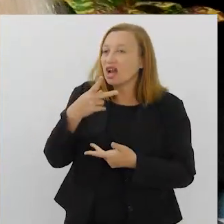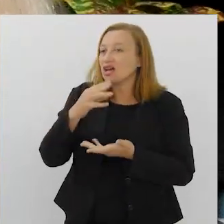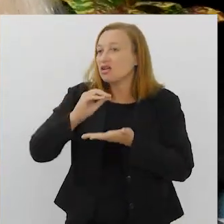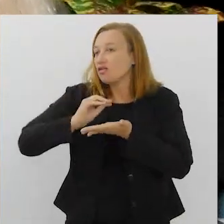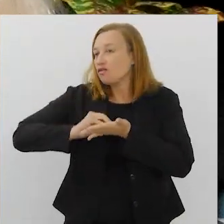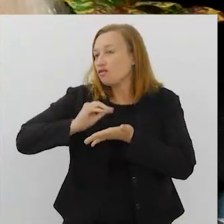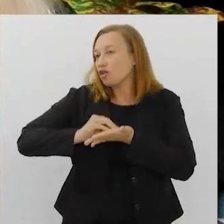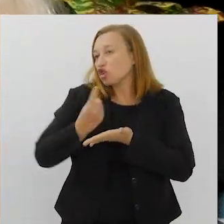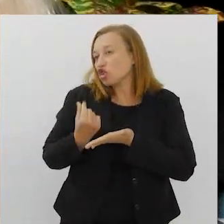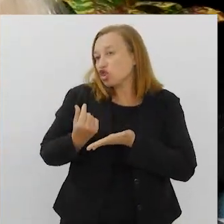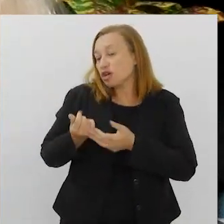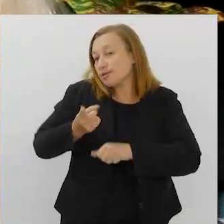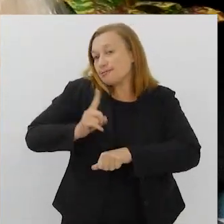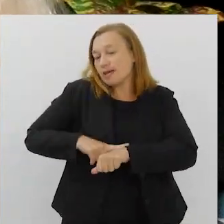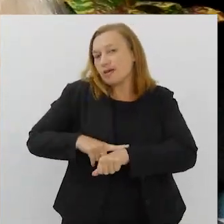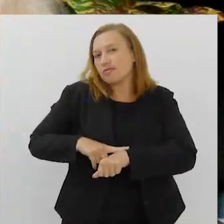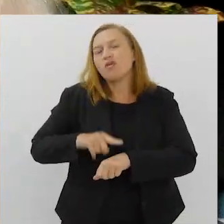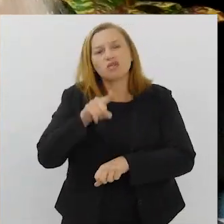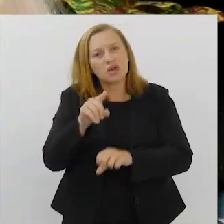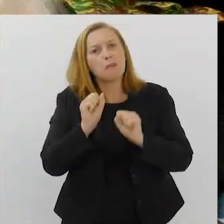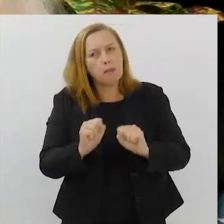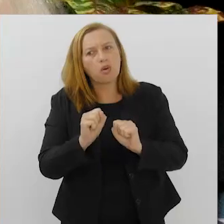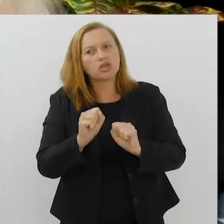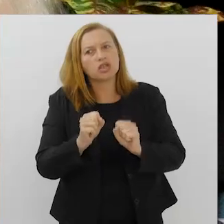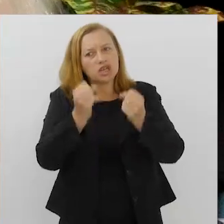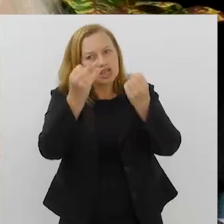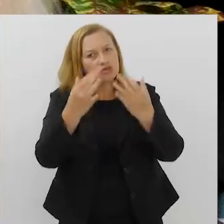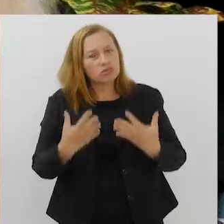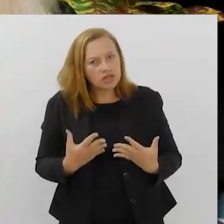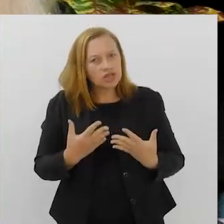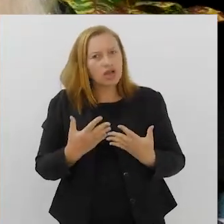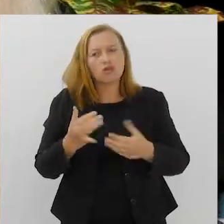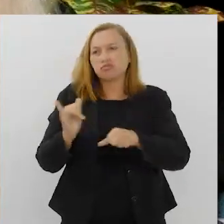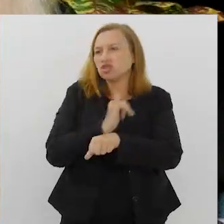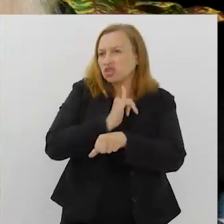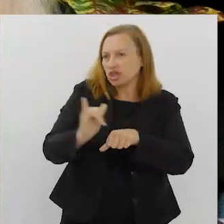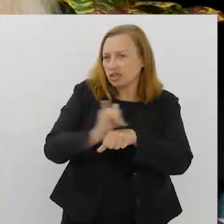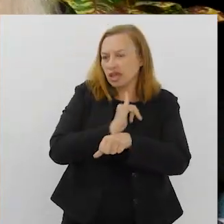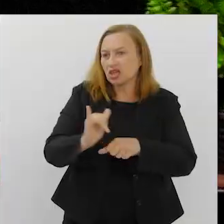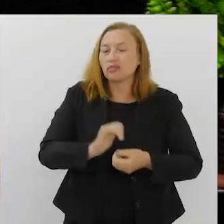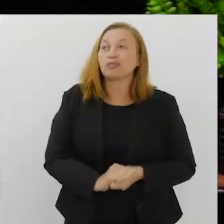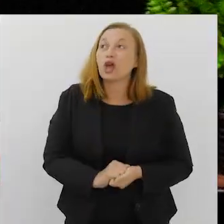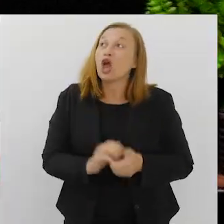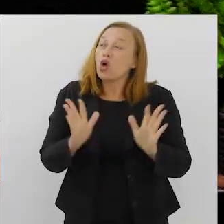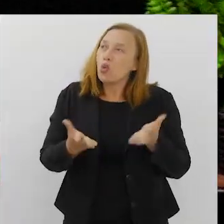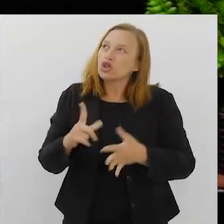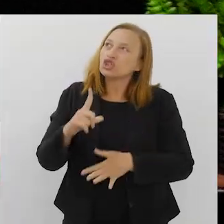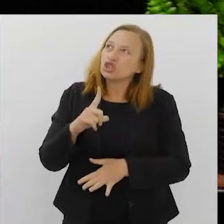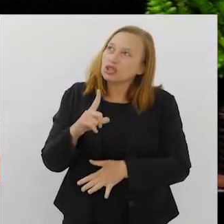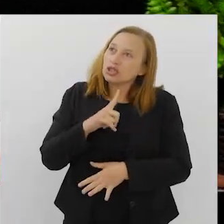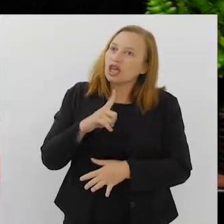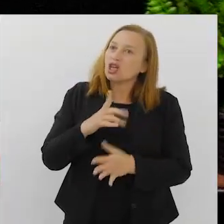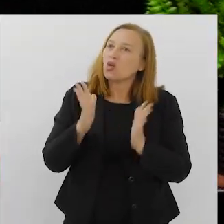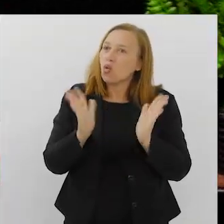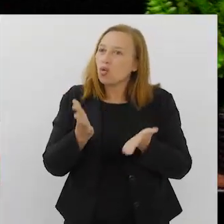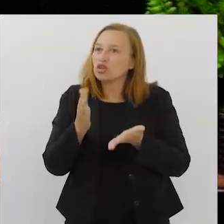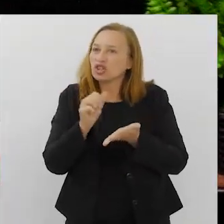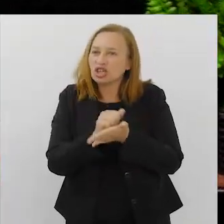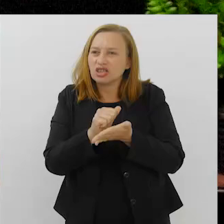tempo para fazer atividade física. Você pode mencionar algumas alternativas? Eu acho que hoje a gente tem